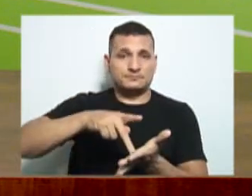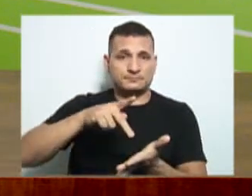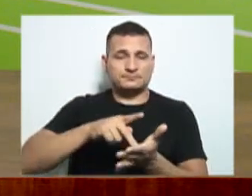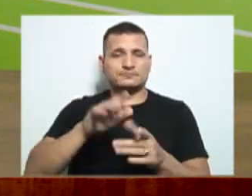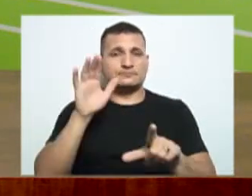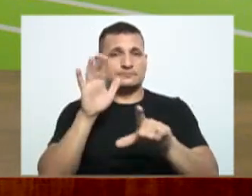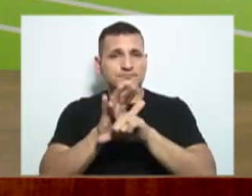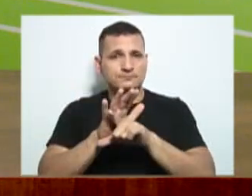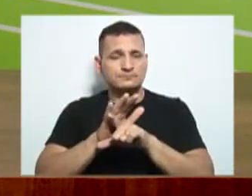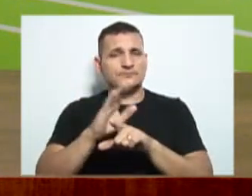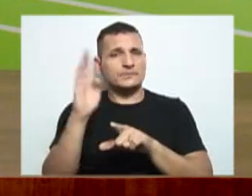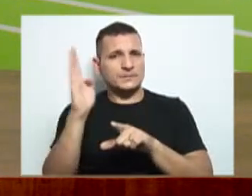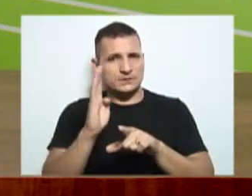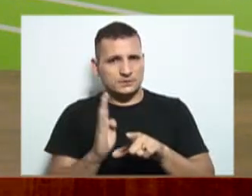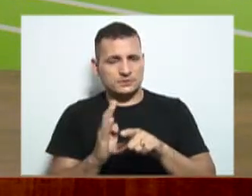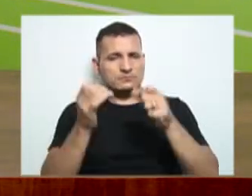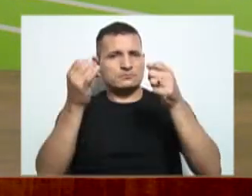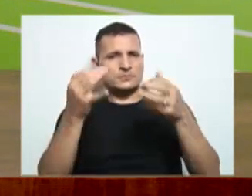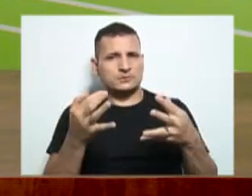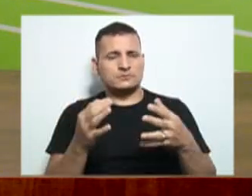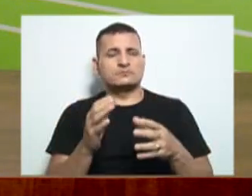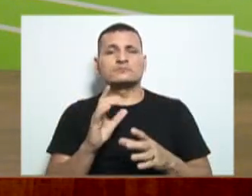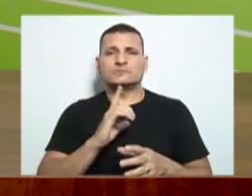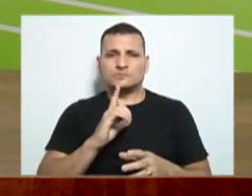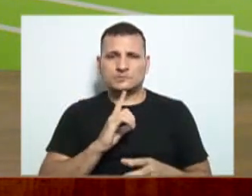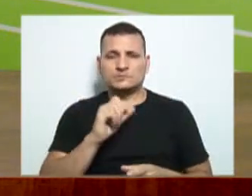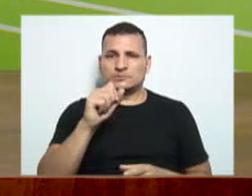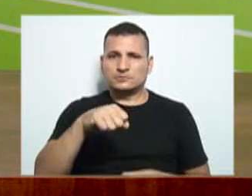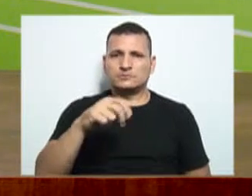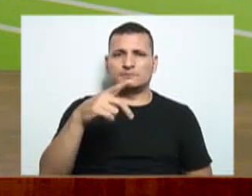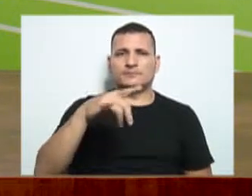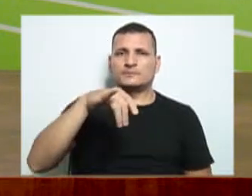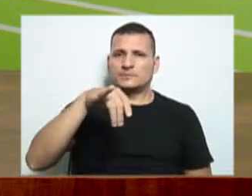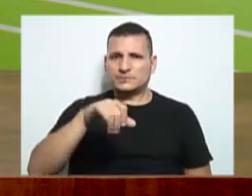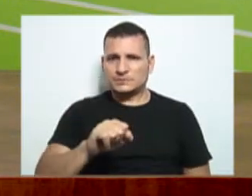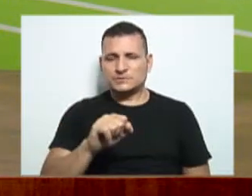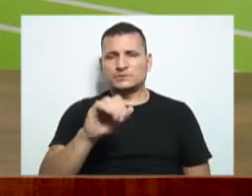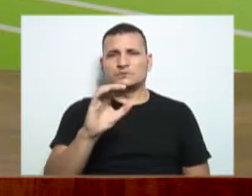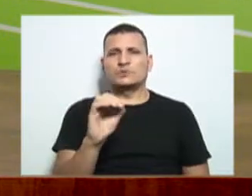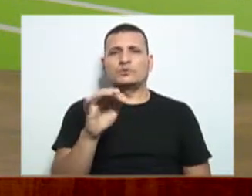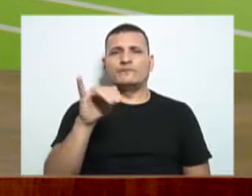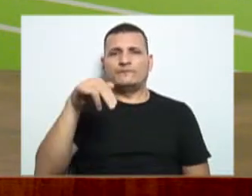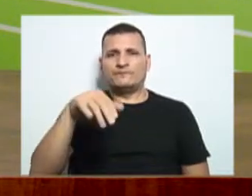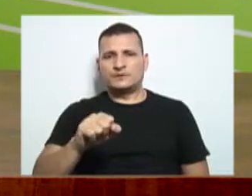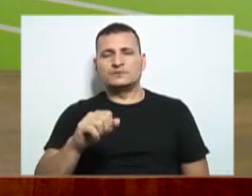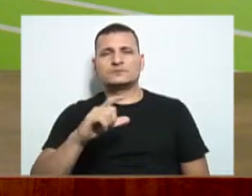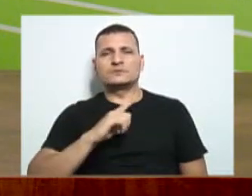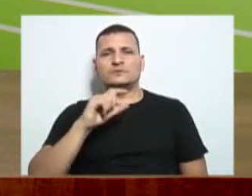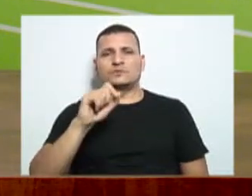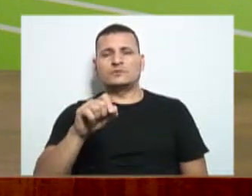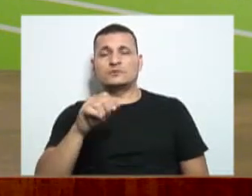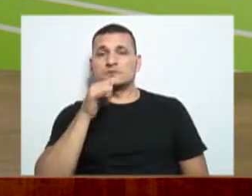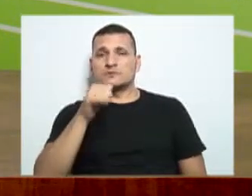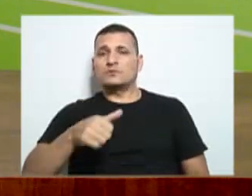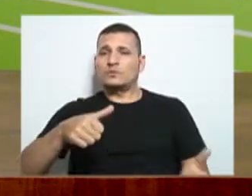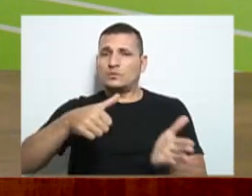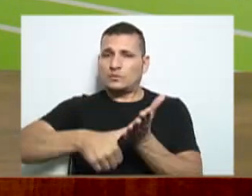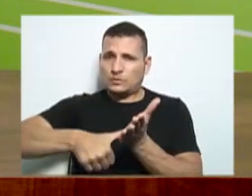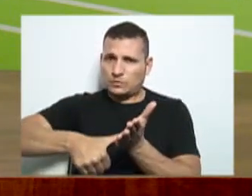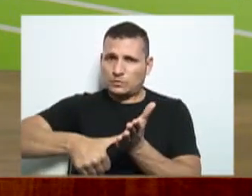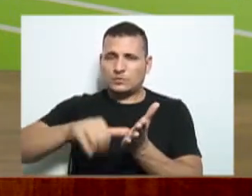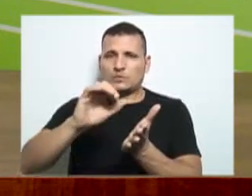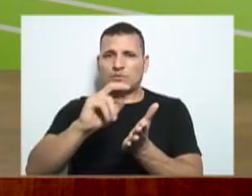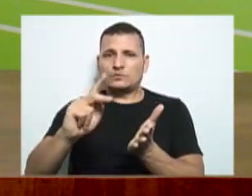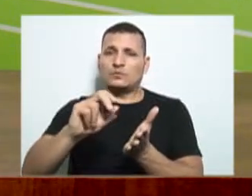que incide PIS e COFINS também sobre atos cooperativos e atos não cooperativos.